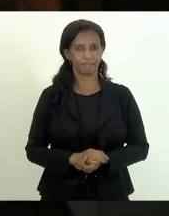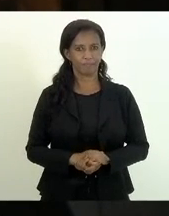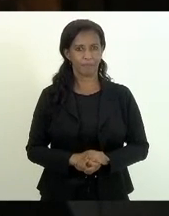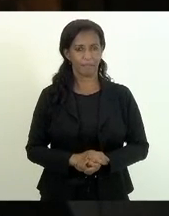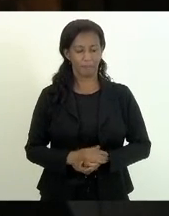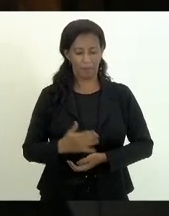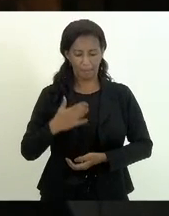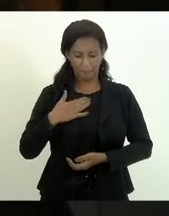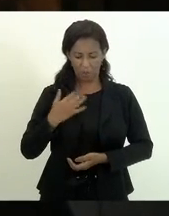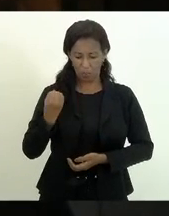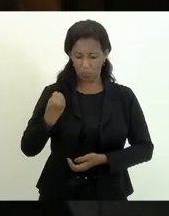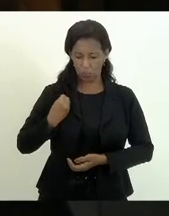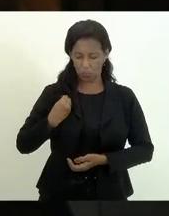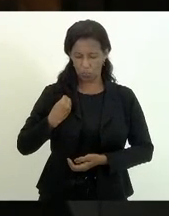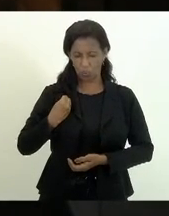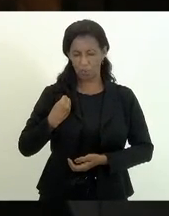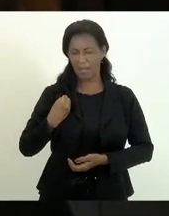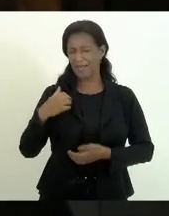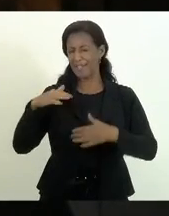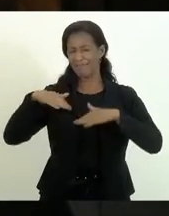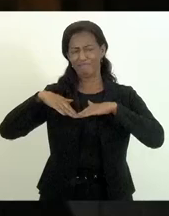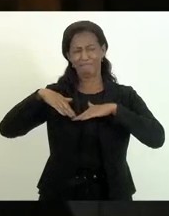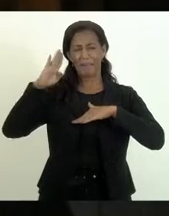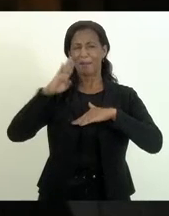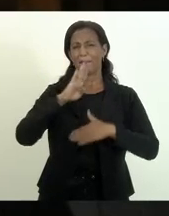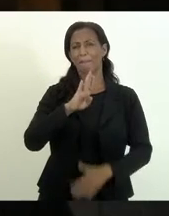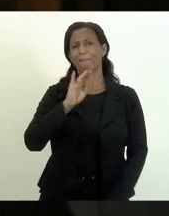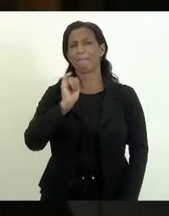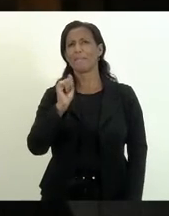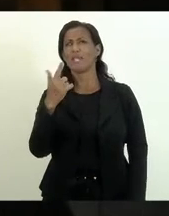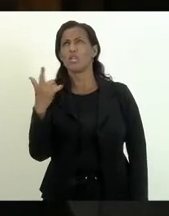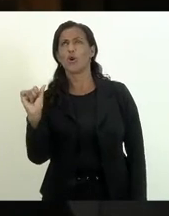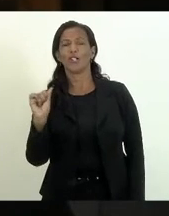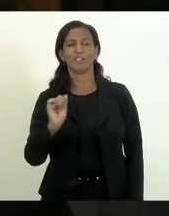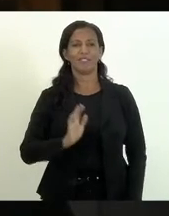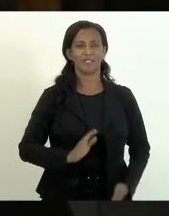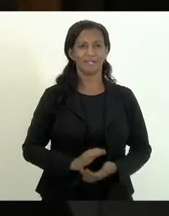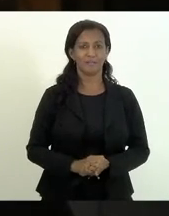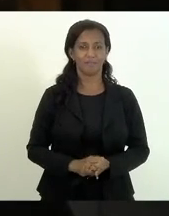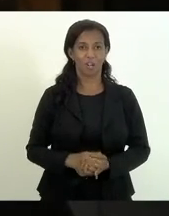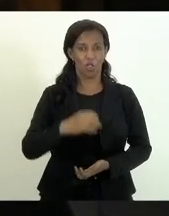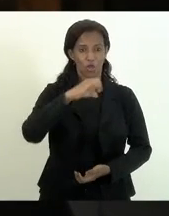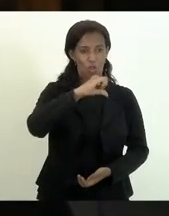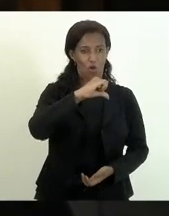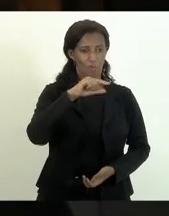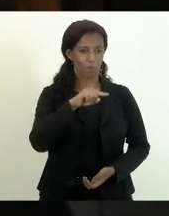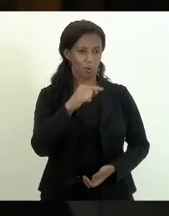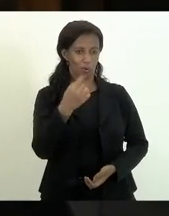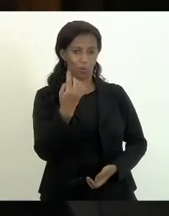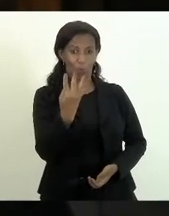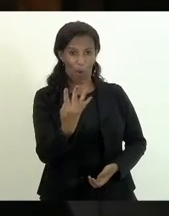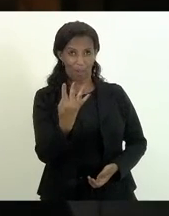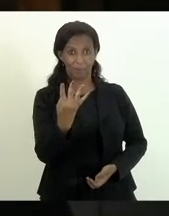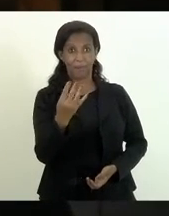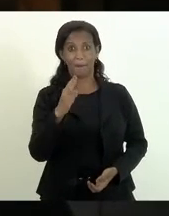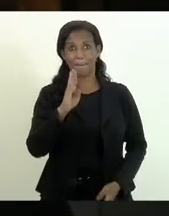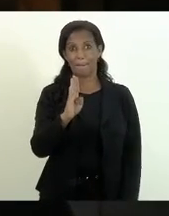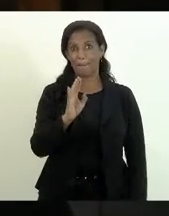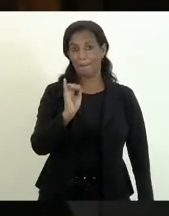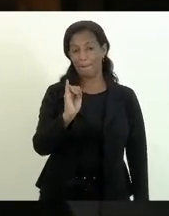e o meu número aqui é sempre brilham 949. 4 milhões de